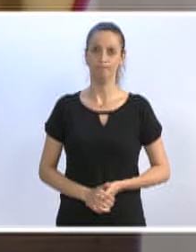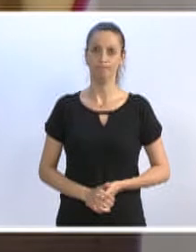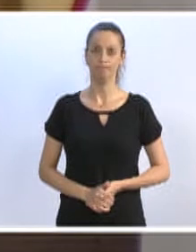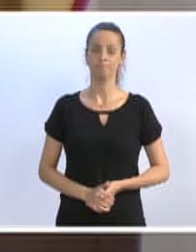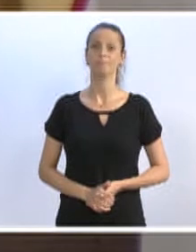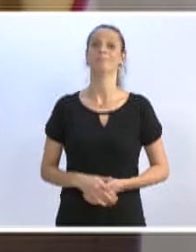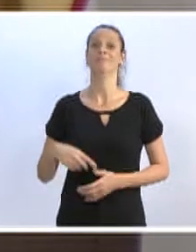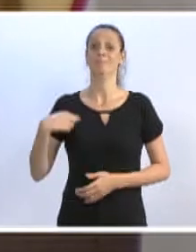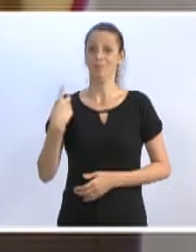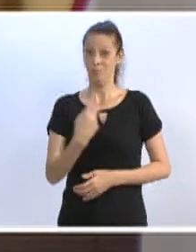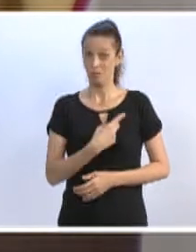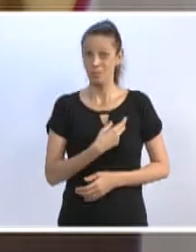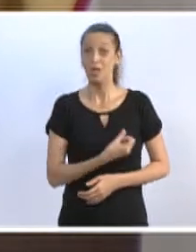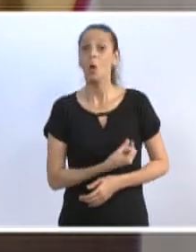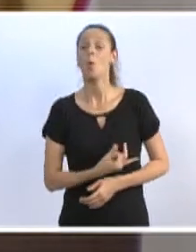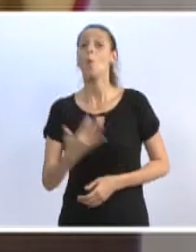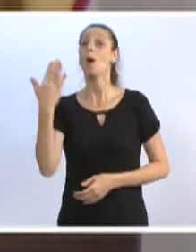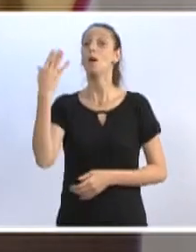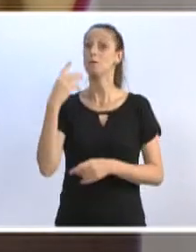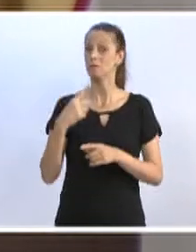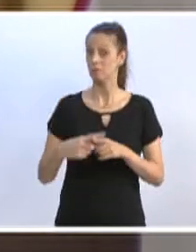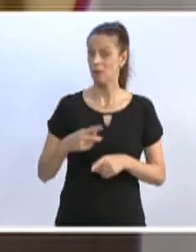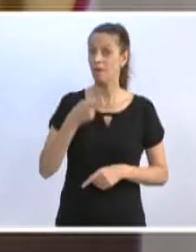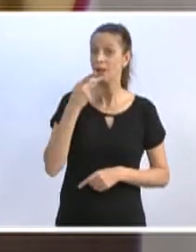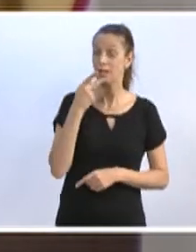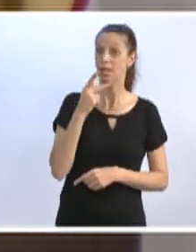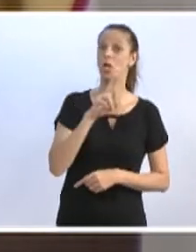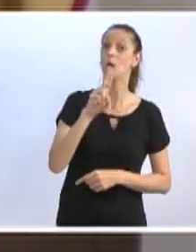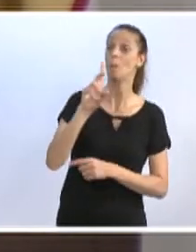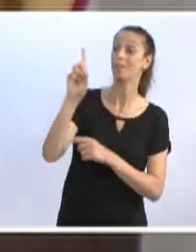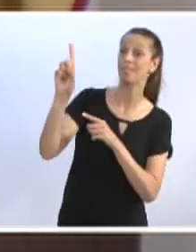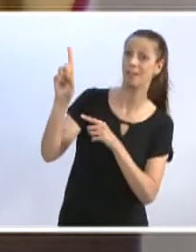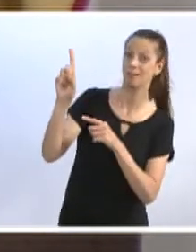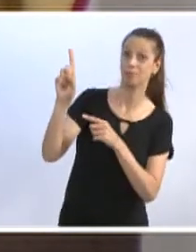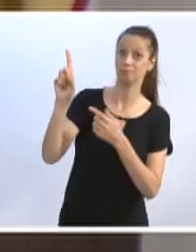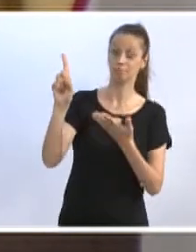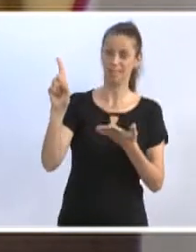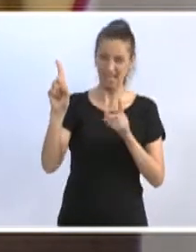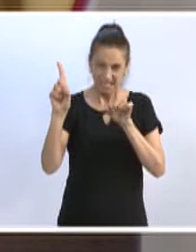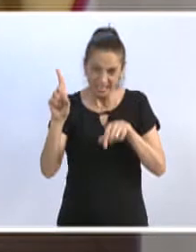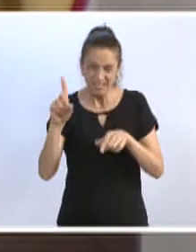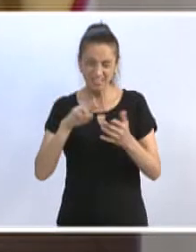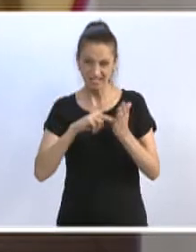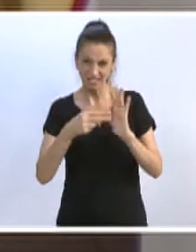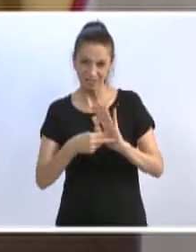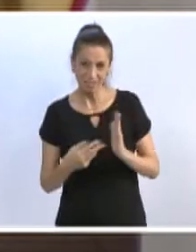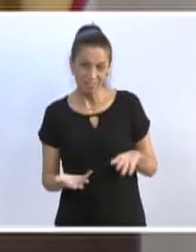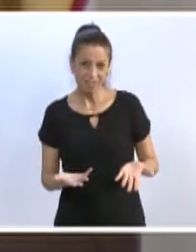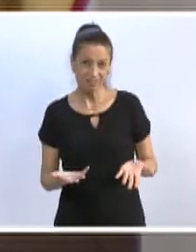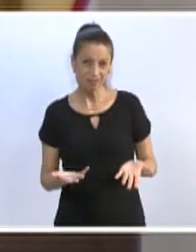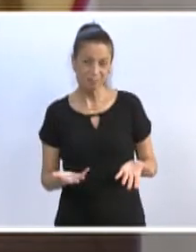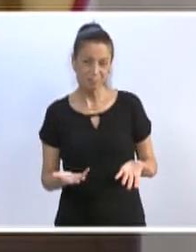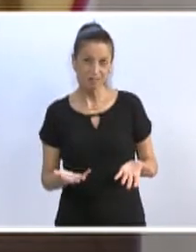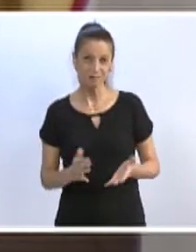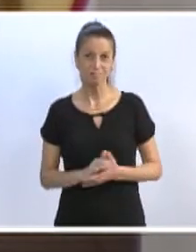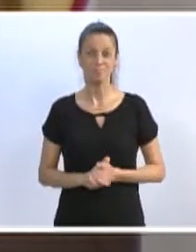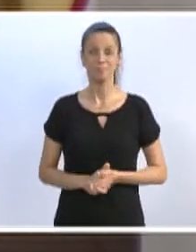Quantas vezes pronunciei agora o nome de Deus? Será que é isto em vão?